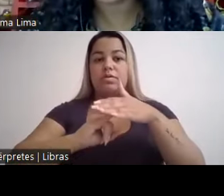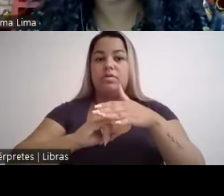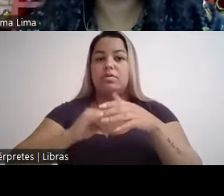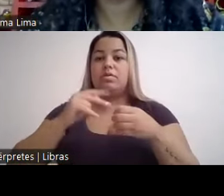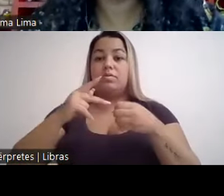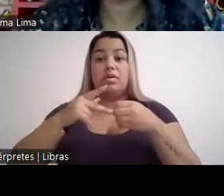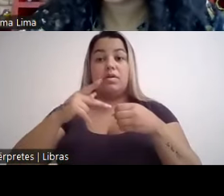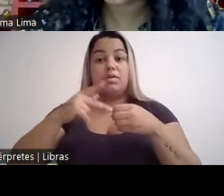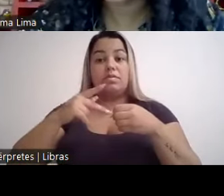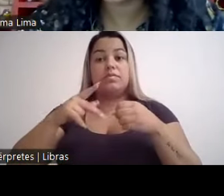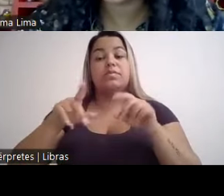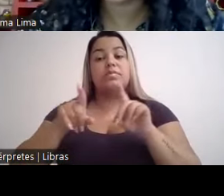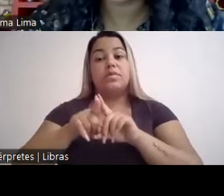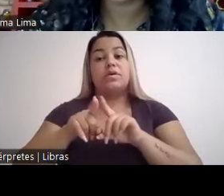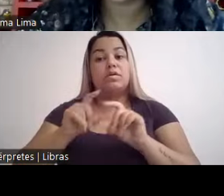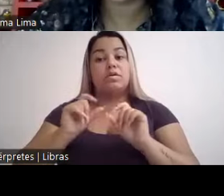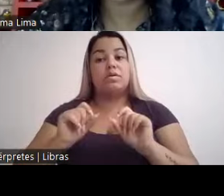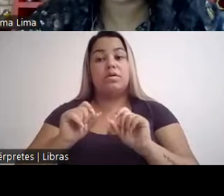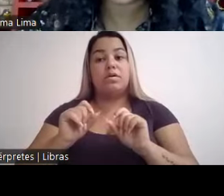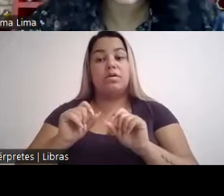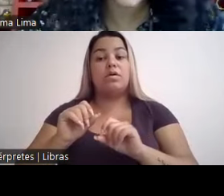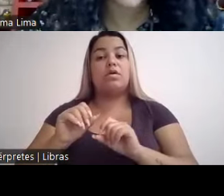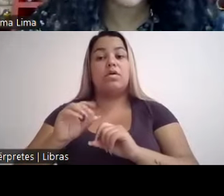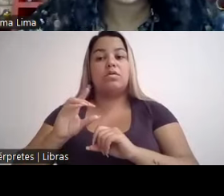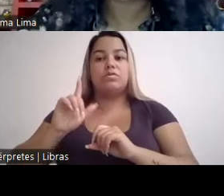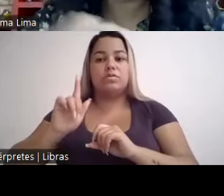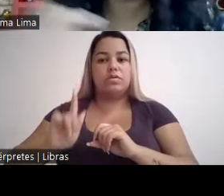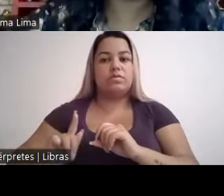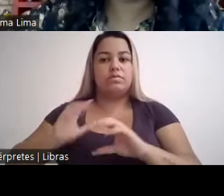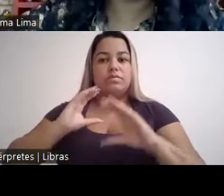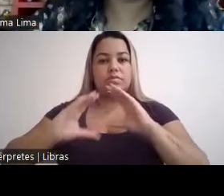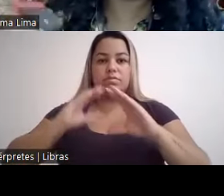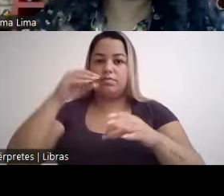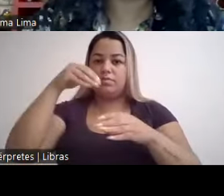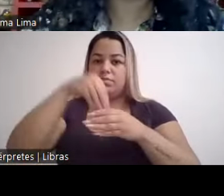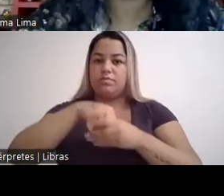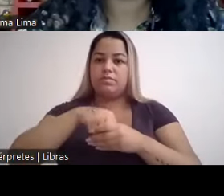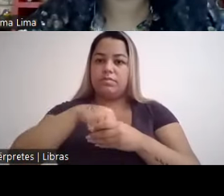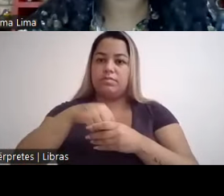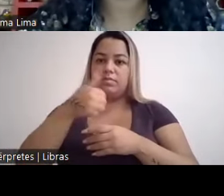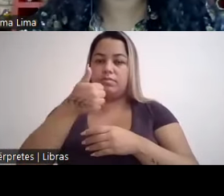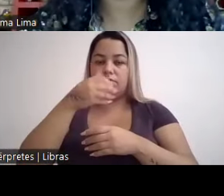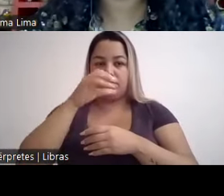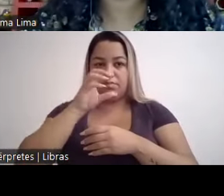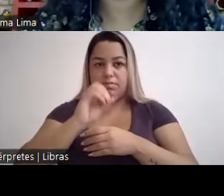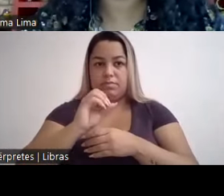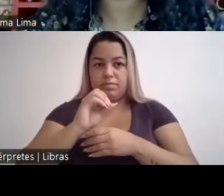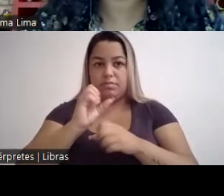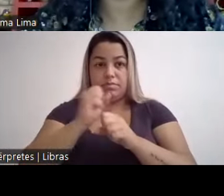Petrobras, assumindo um cargo de gerência na parte da comunicação, dentro dessa trilha de 10 anos,